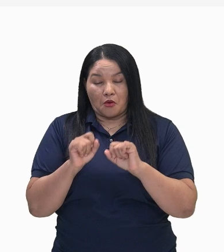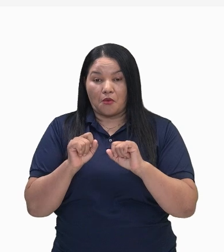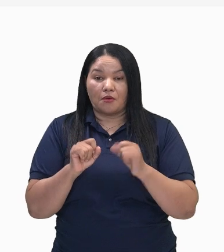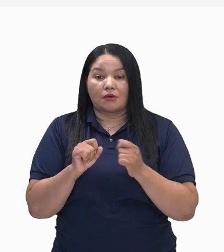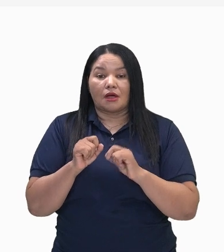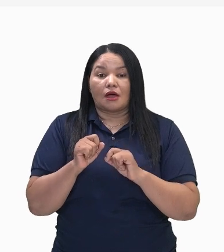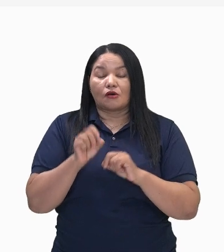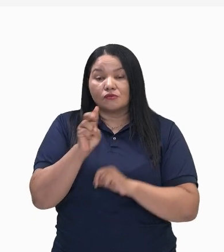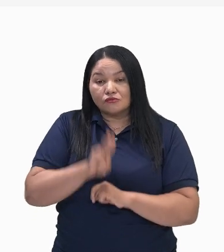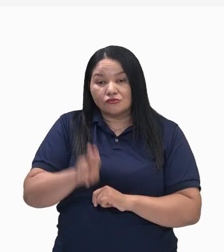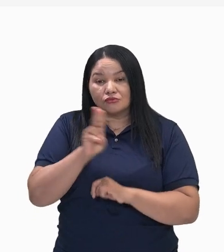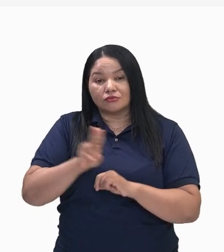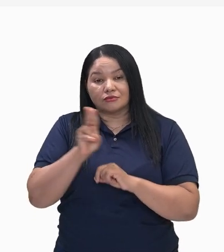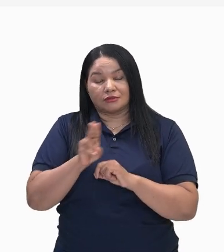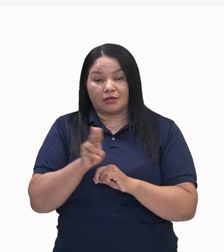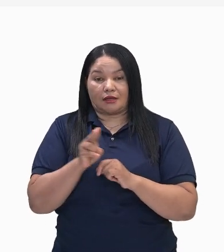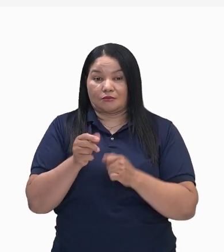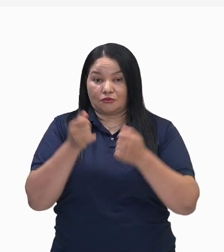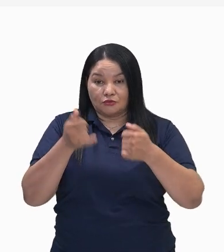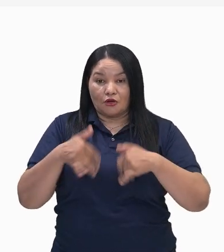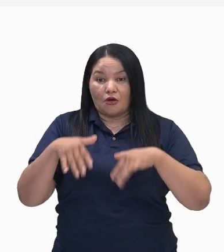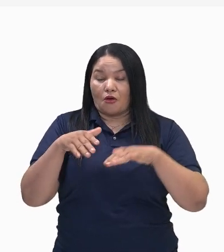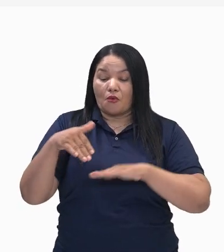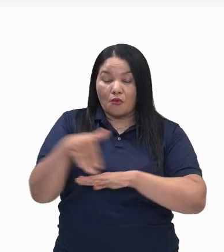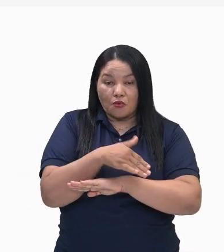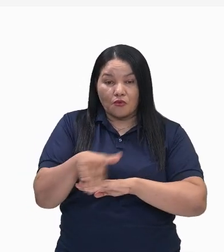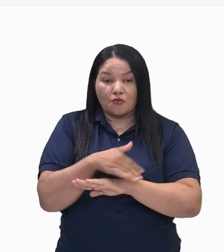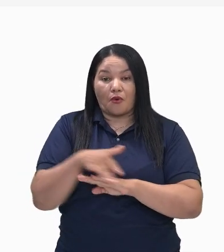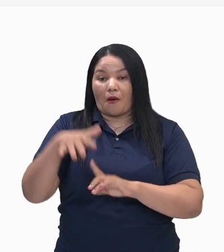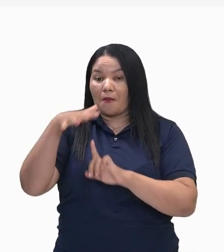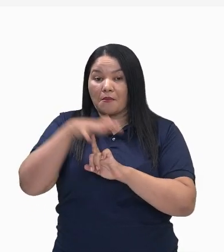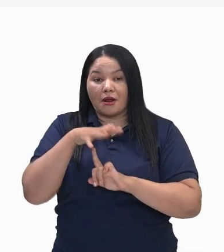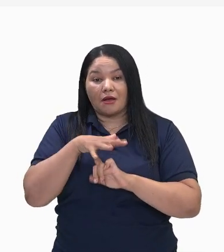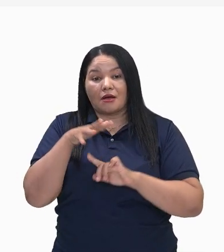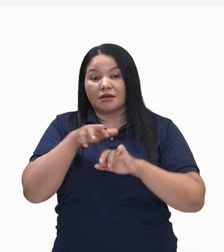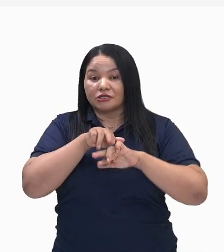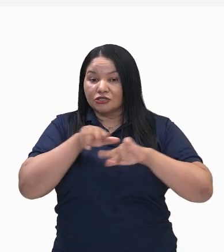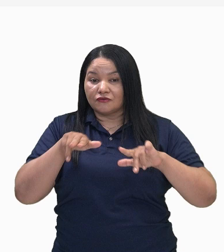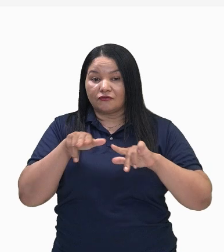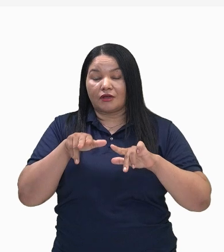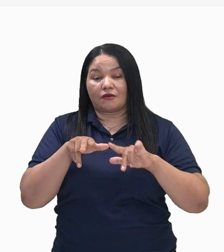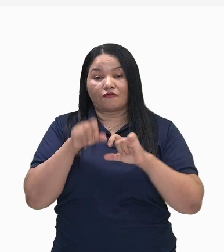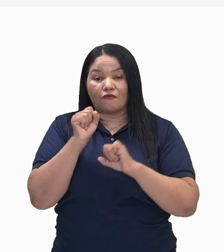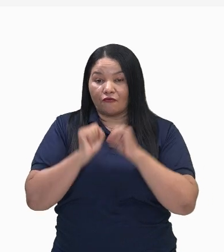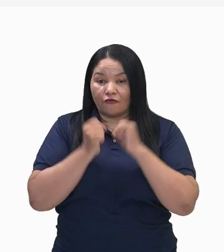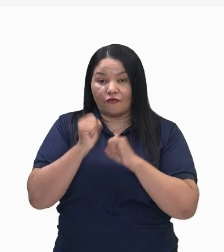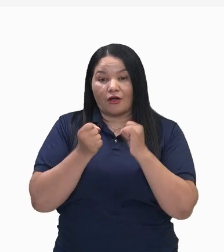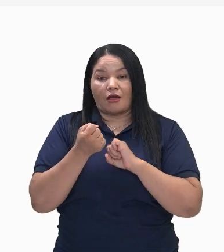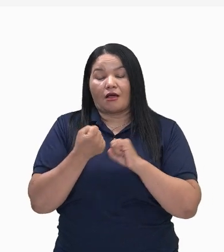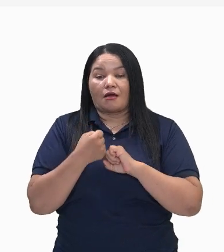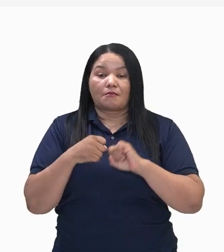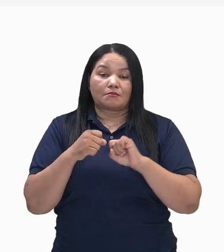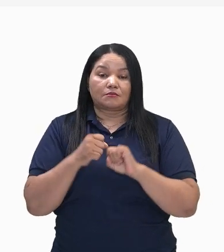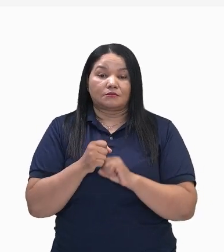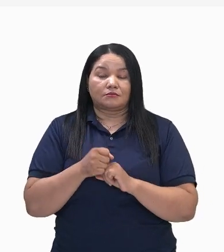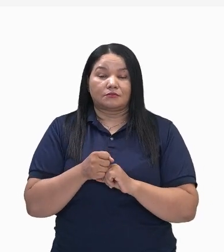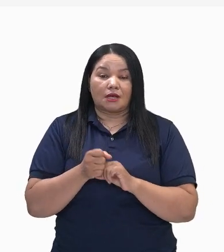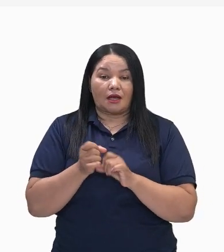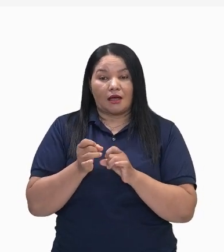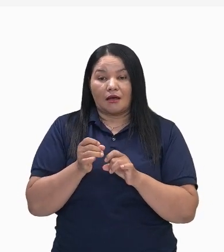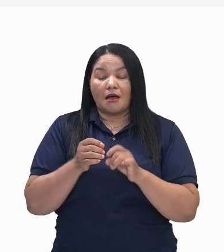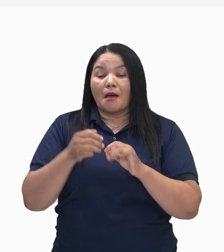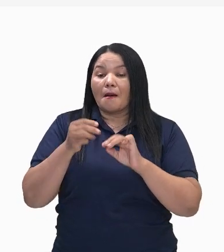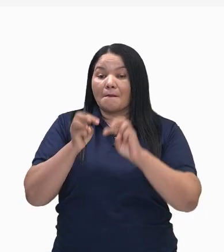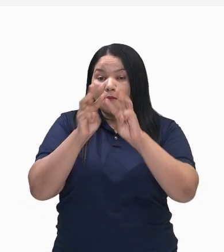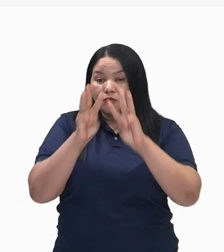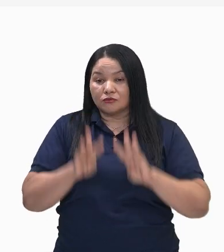alternativos para a encenação, como ruas, praças públicas, né? Fábricas abandonadas,